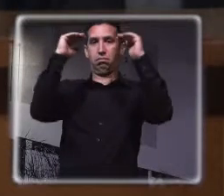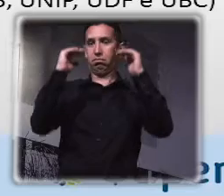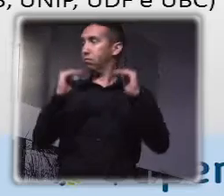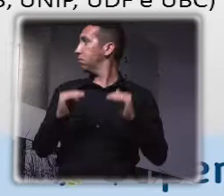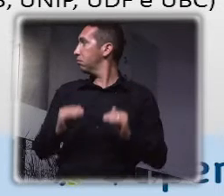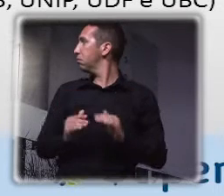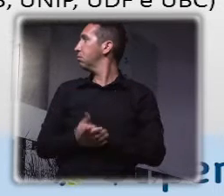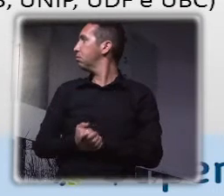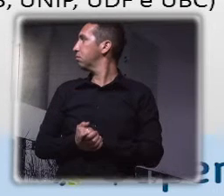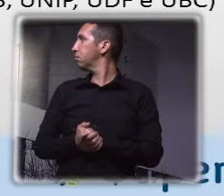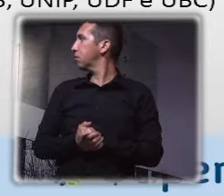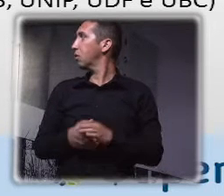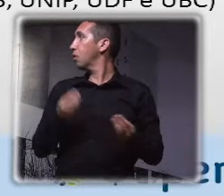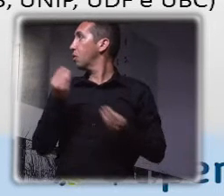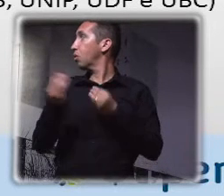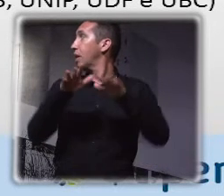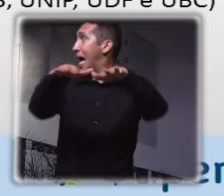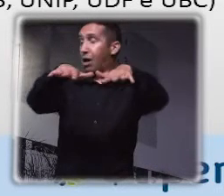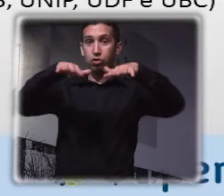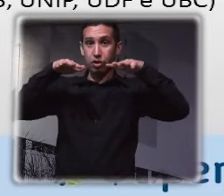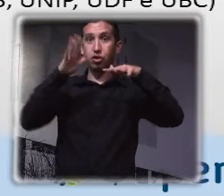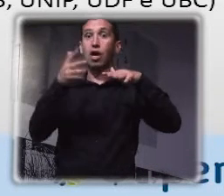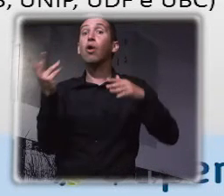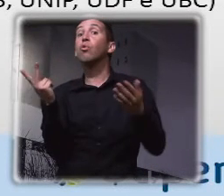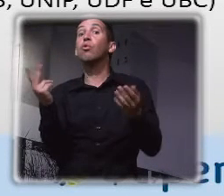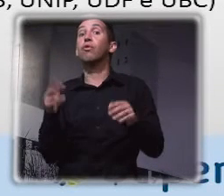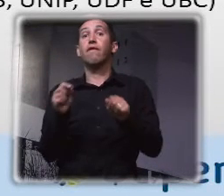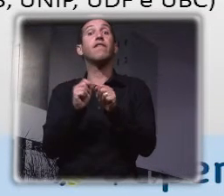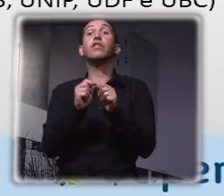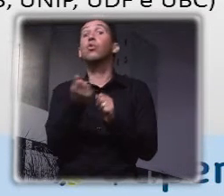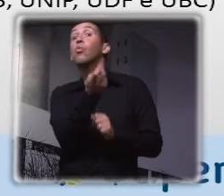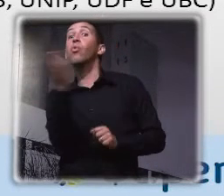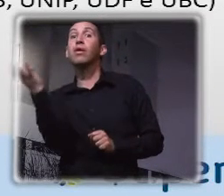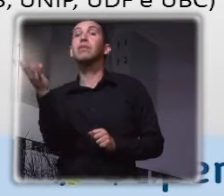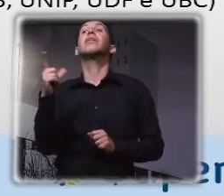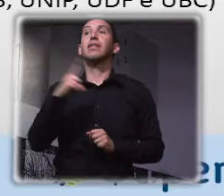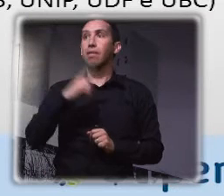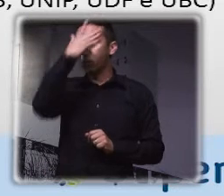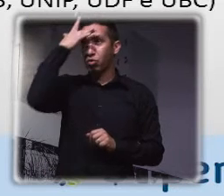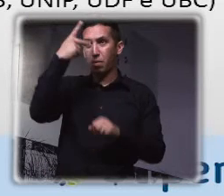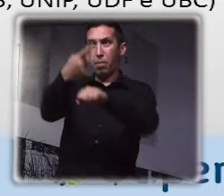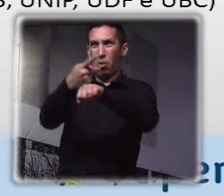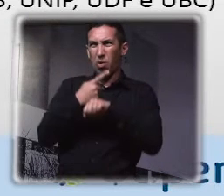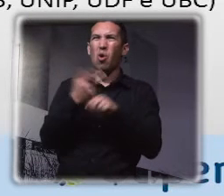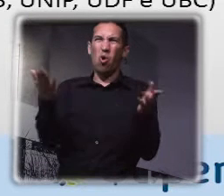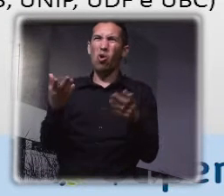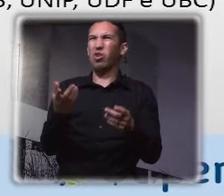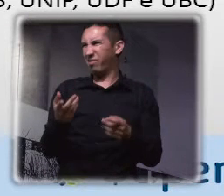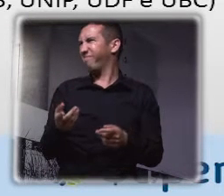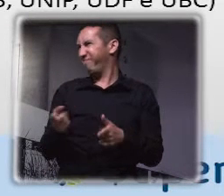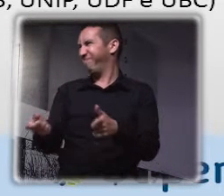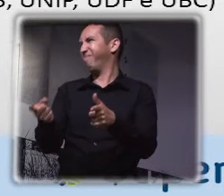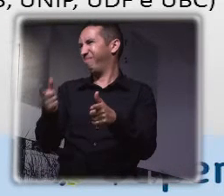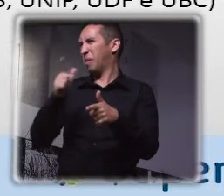Em relação ao nosso programa, o número de audiências que nós fazemos tem aumentado a procura, principalmente diante de uma crise econômica. A gente